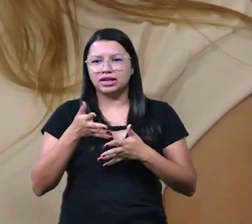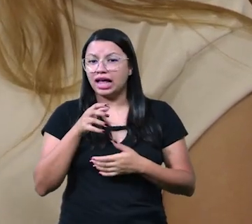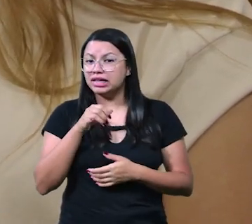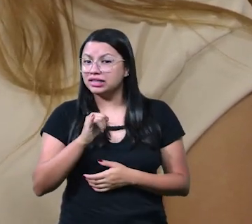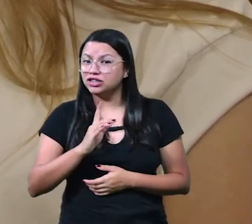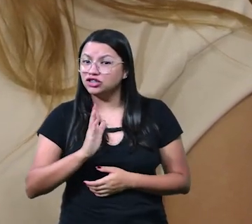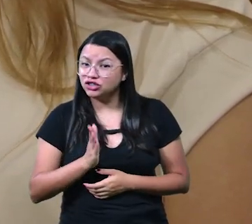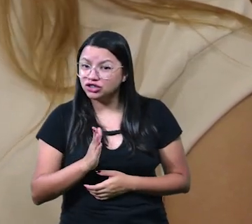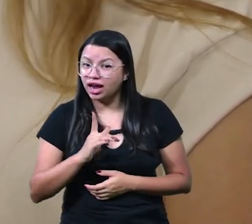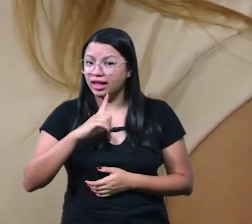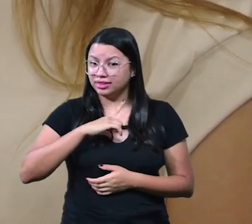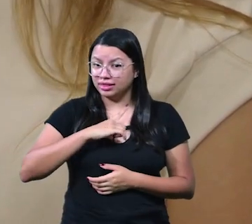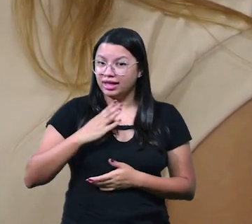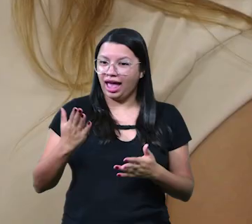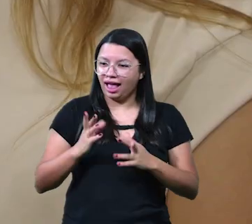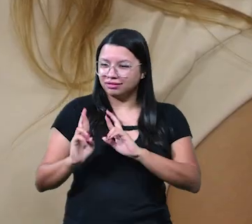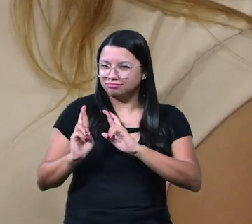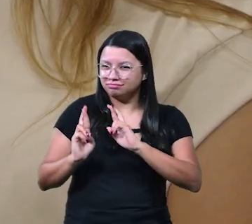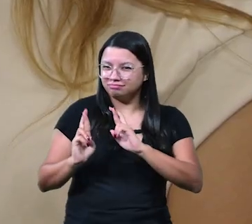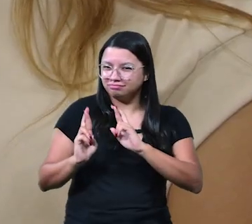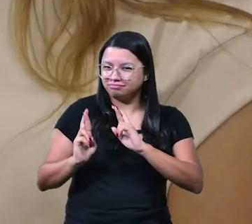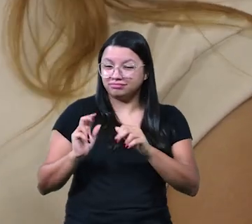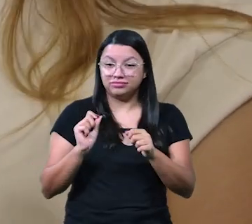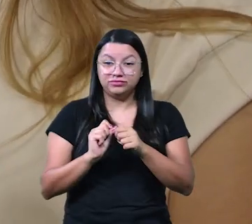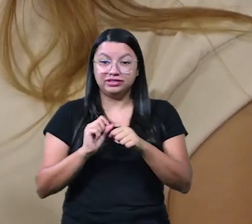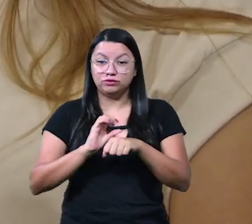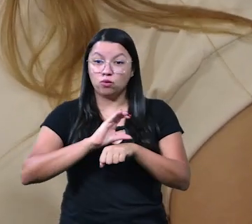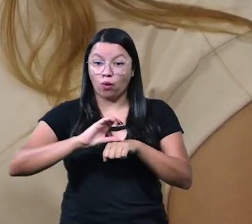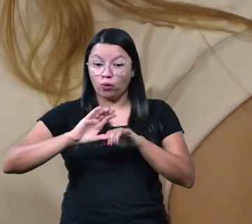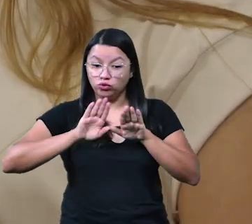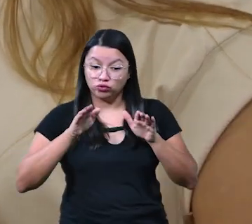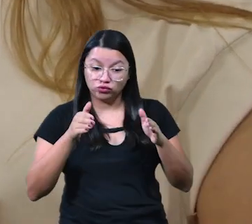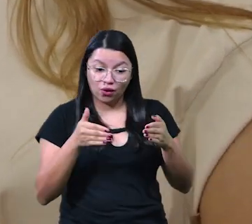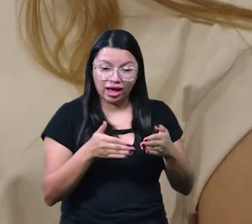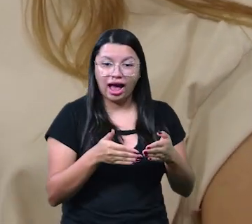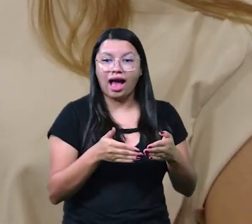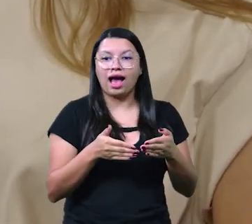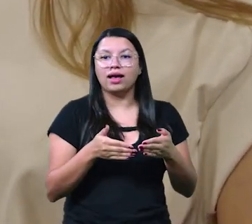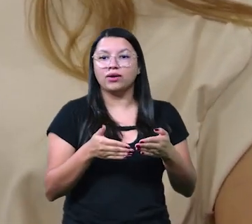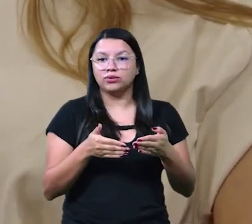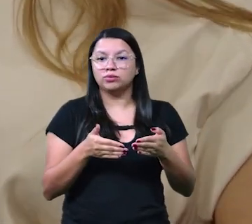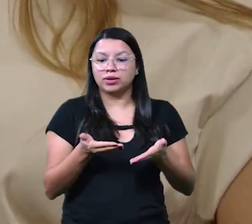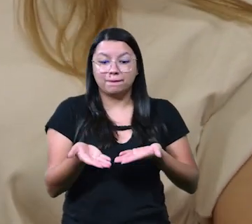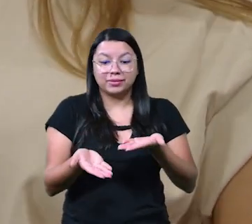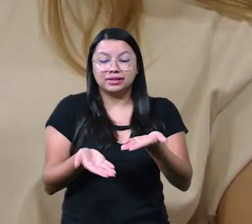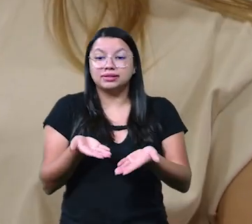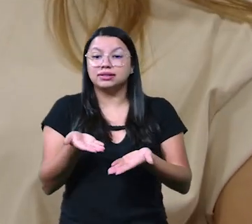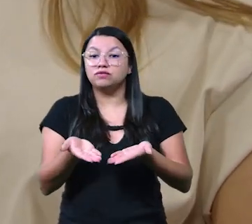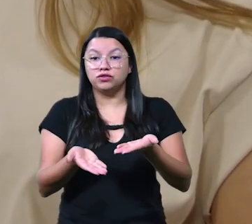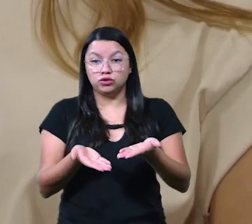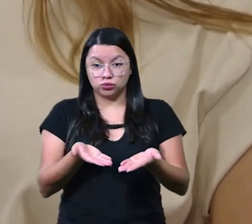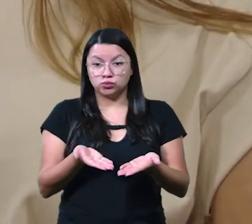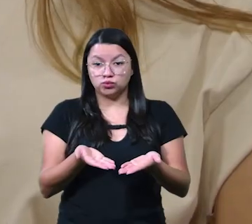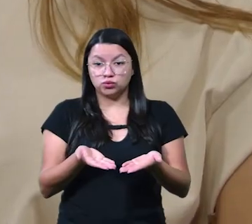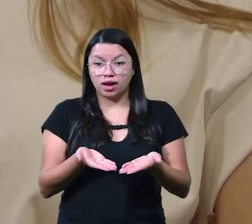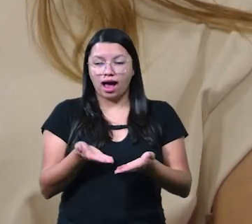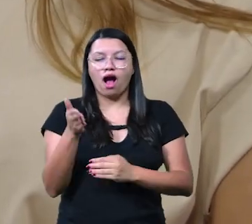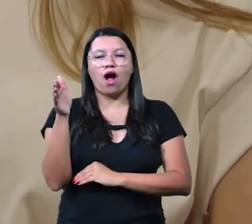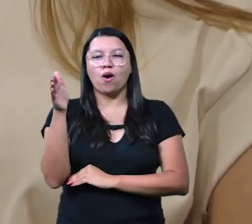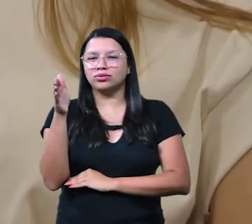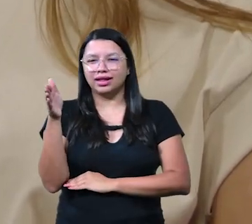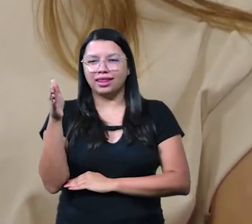tem essa pretensão de fazer um curso voltado, né, para prestação de serviço, a hotelaria é